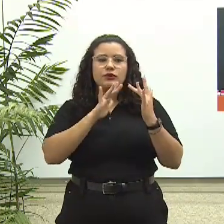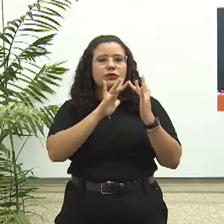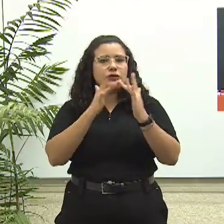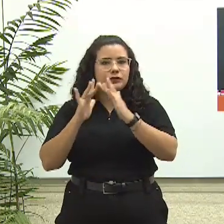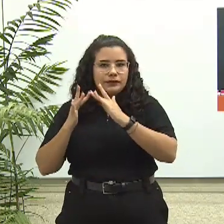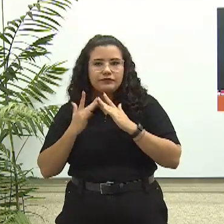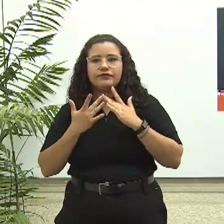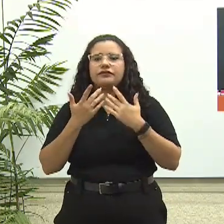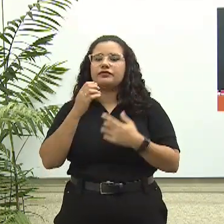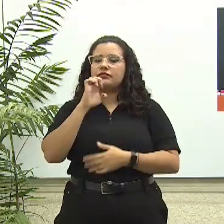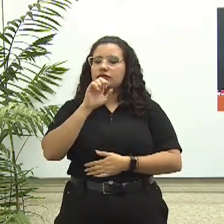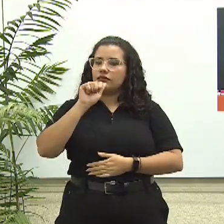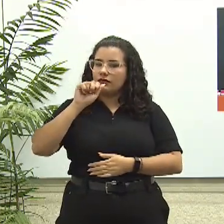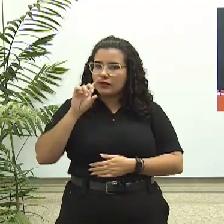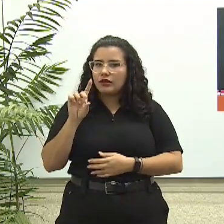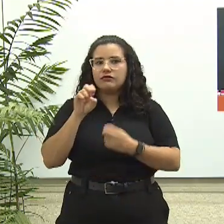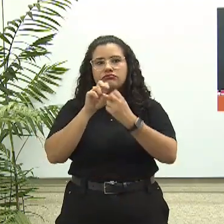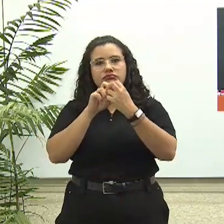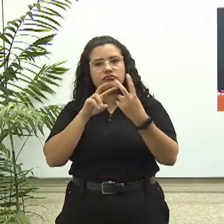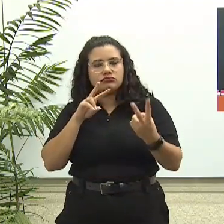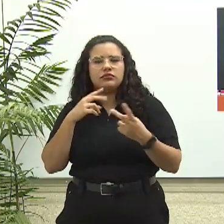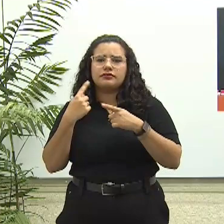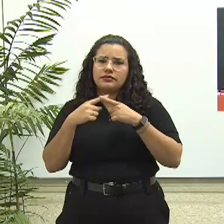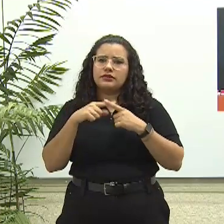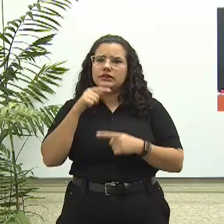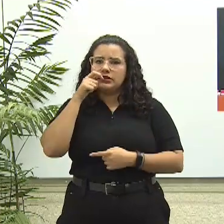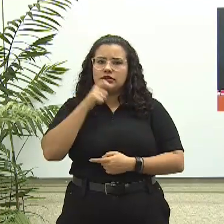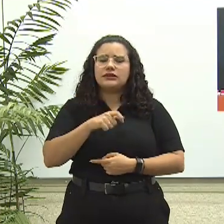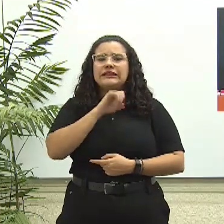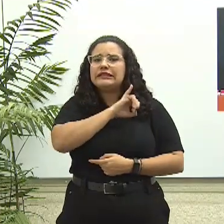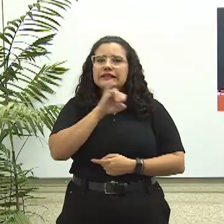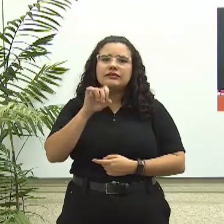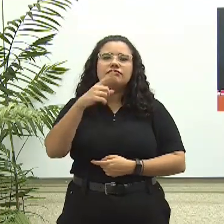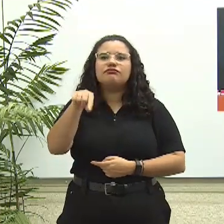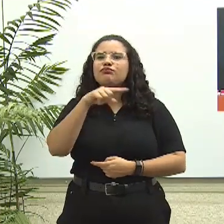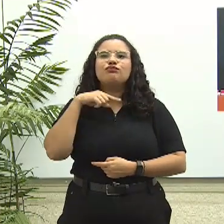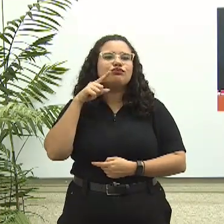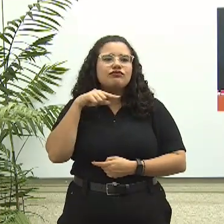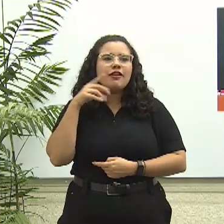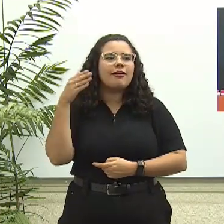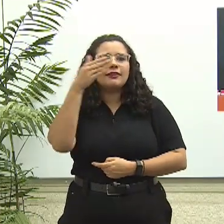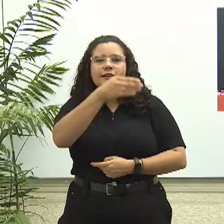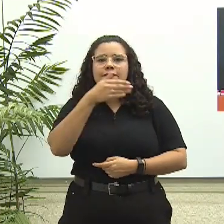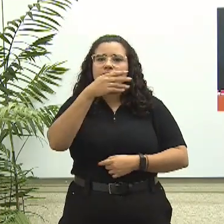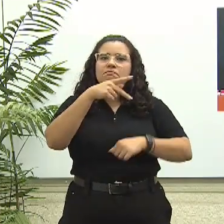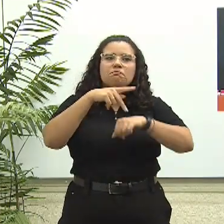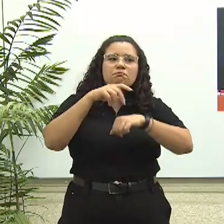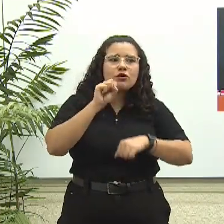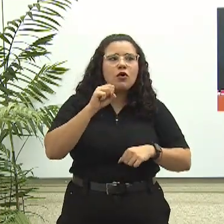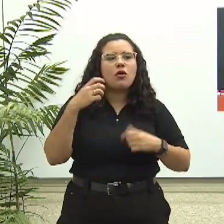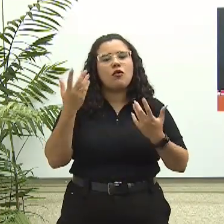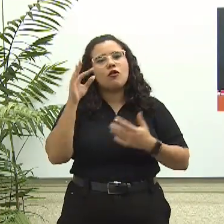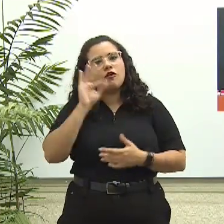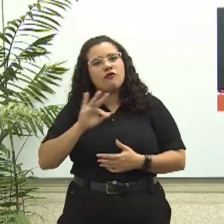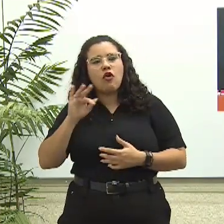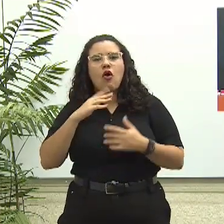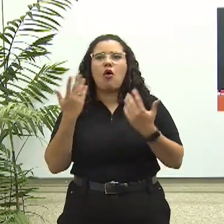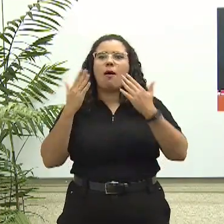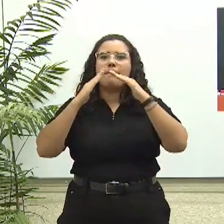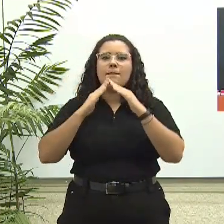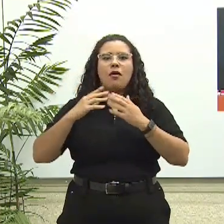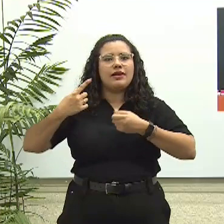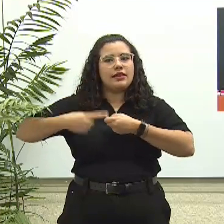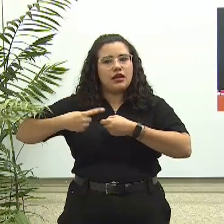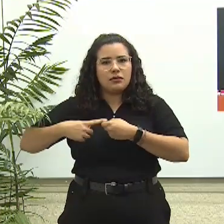EAD que é interessante né o EAD para quem não tem a possibilidade de frequentar uma pós-graduação uma especialização mora no interior Talvez não